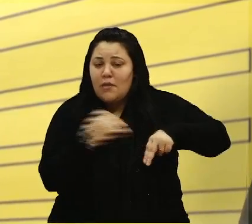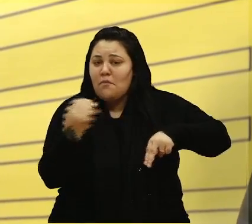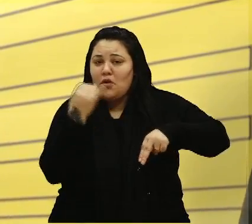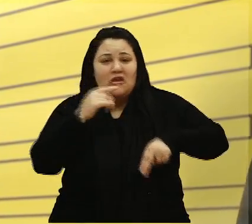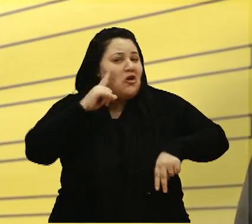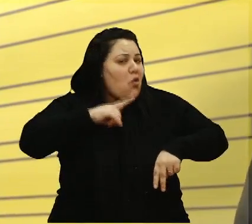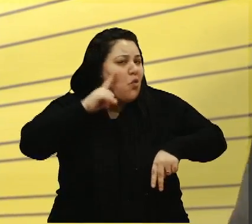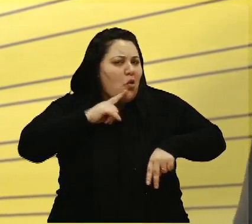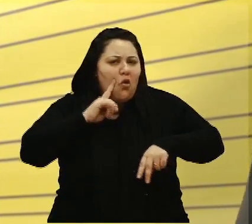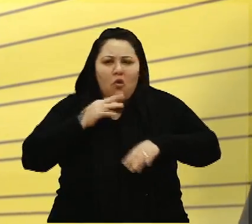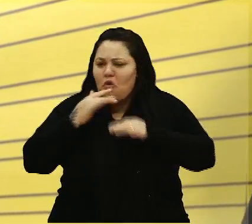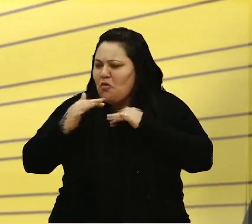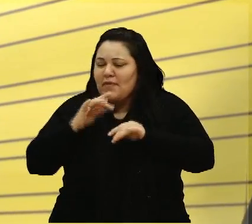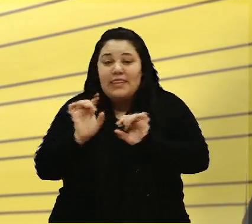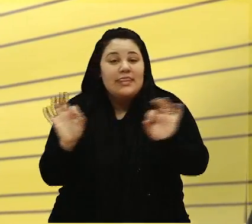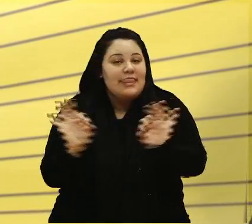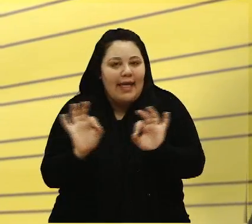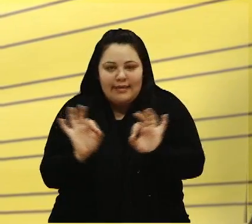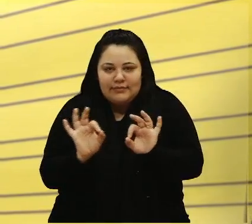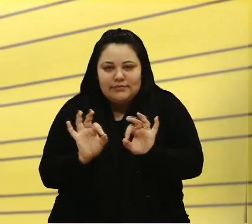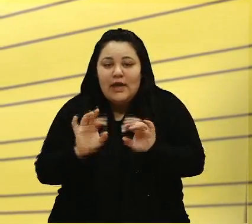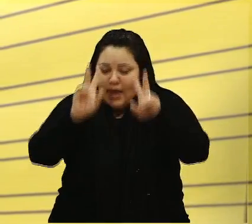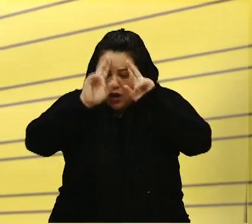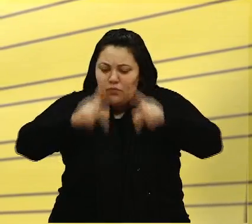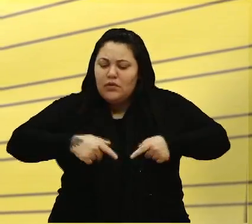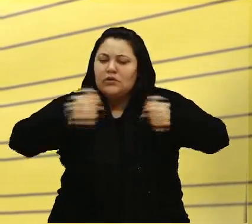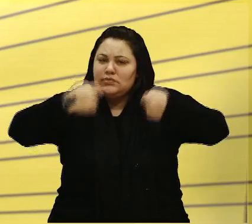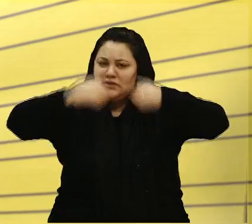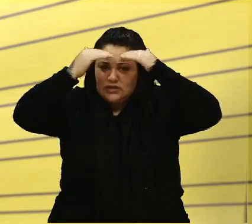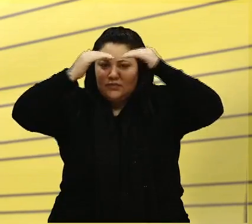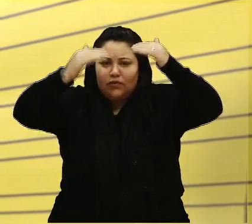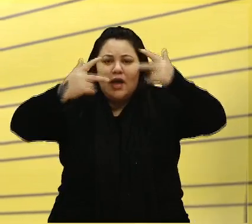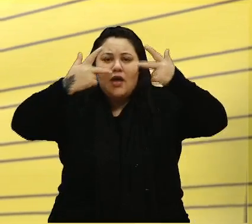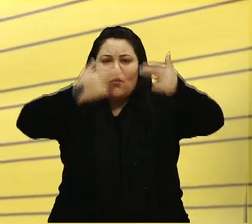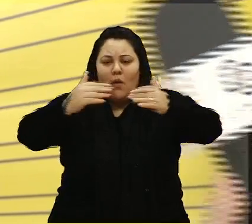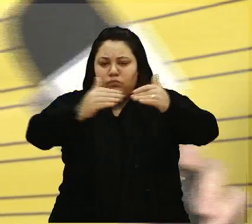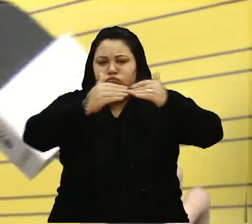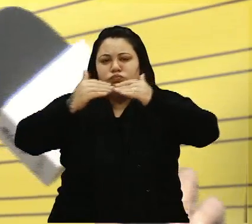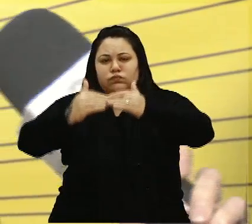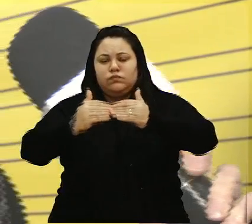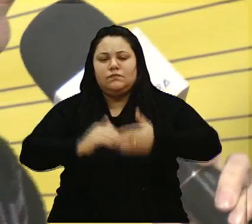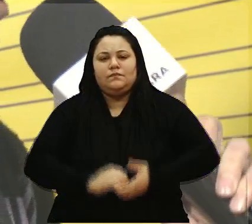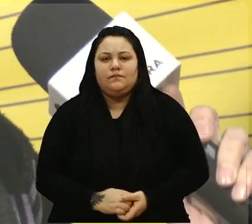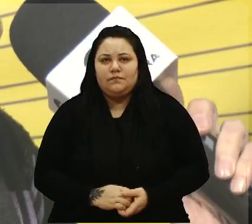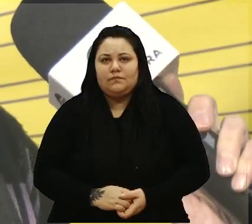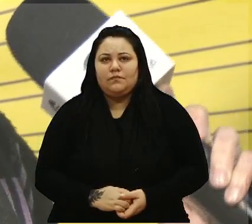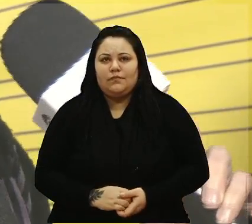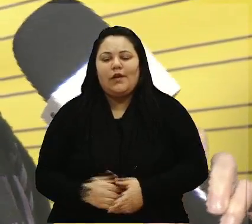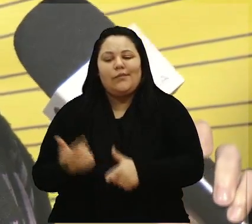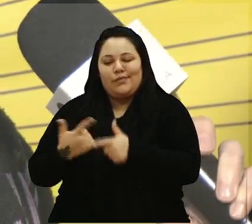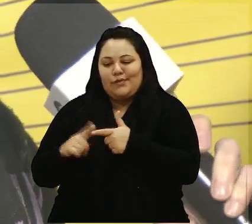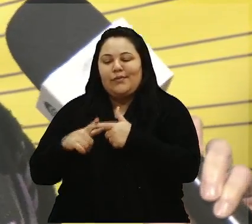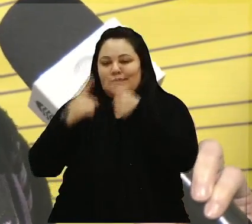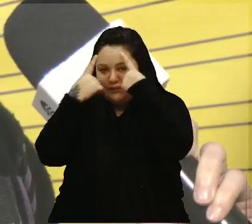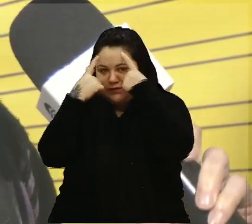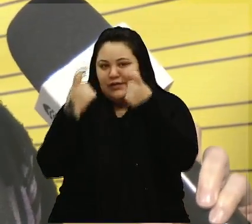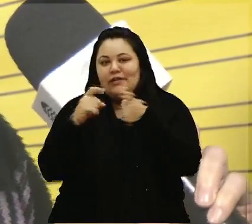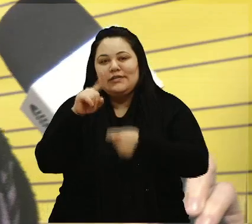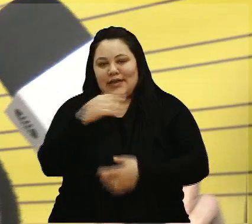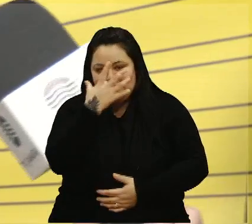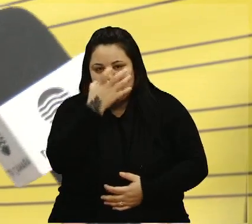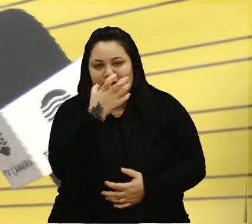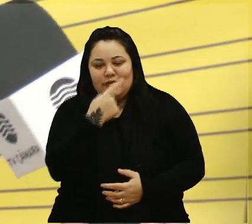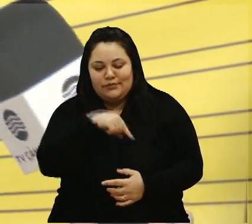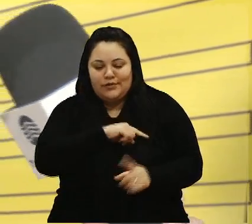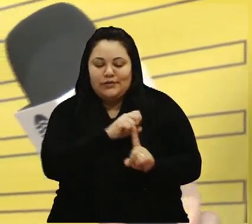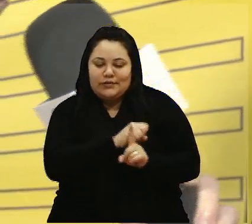que importa é que são seres humanos e devem ser respeitados da mesma forma e teor. O problema da violência é um problema sério da nossa sociedade,